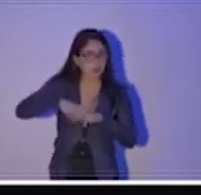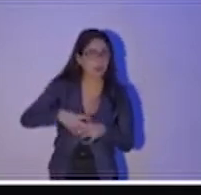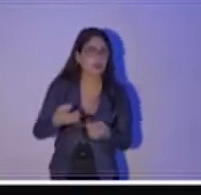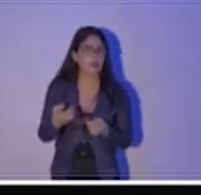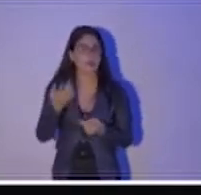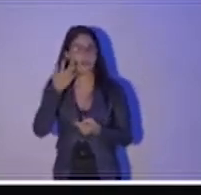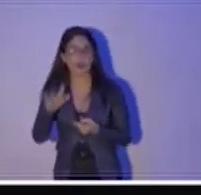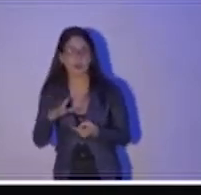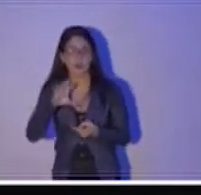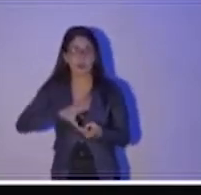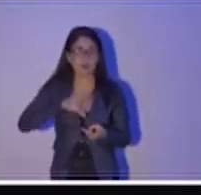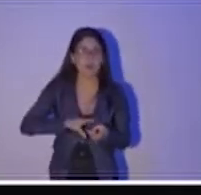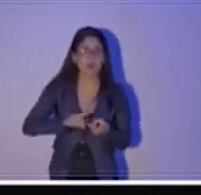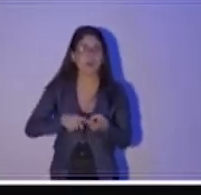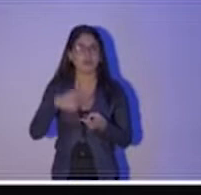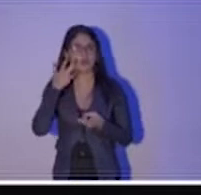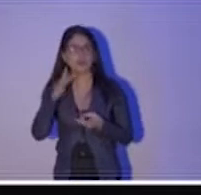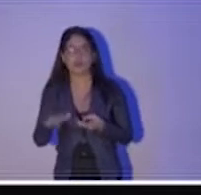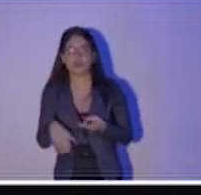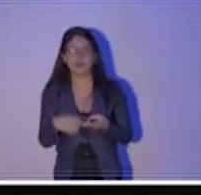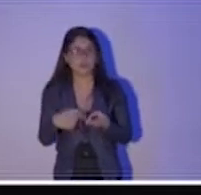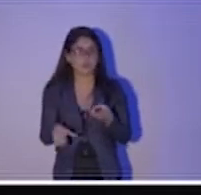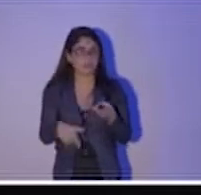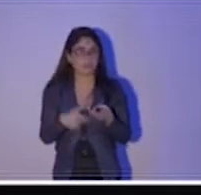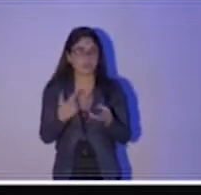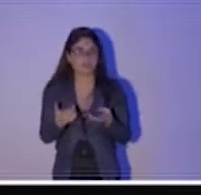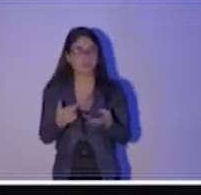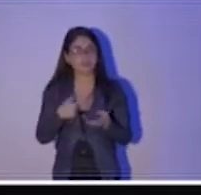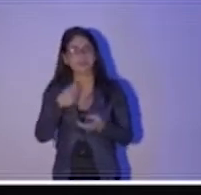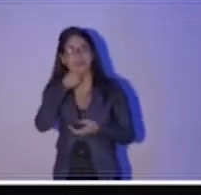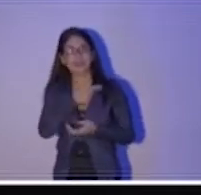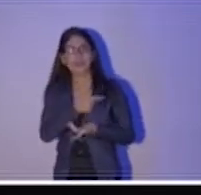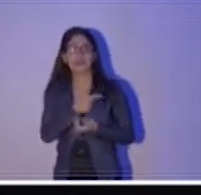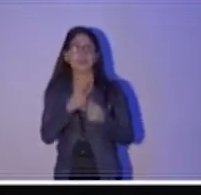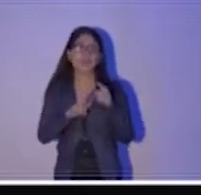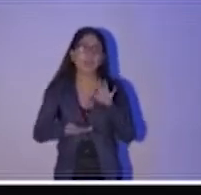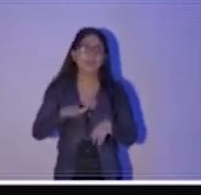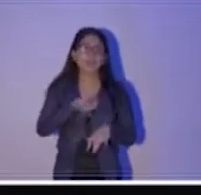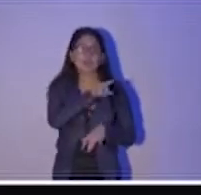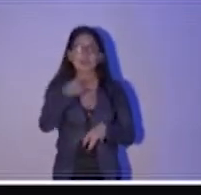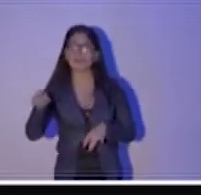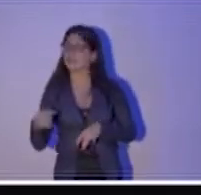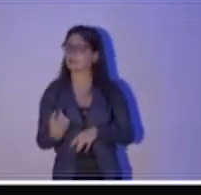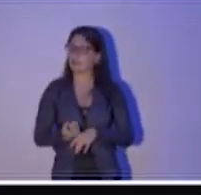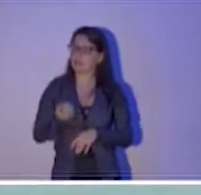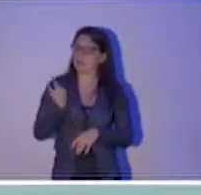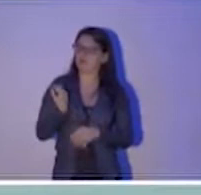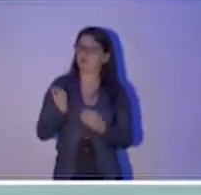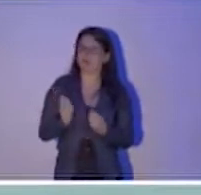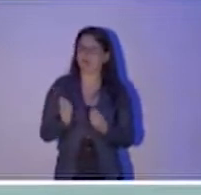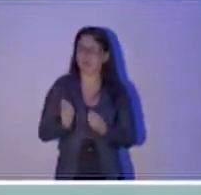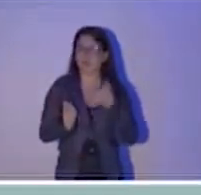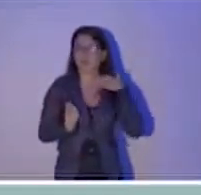saber língua portuguesa, né? Me lembro, é engraçado, talvez vocês devam estar estranhando, que